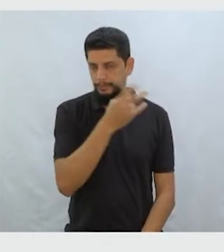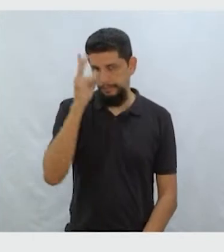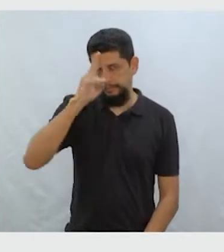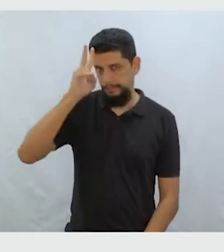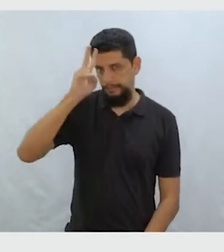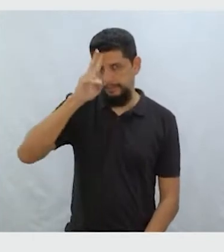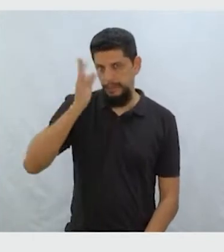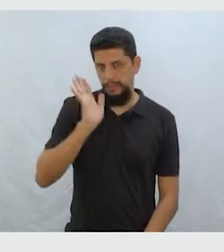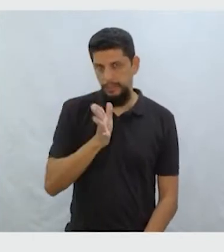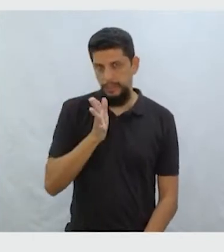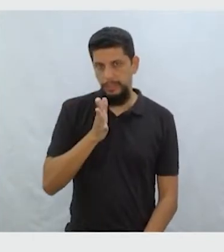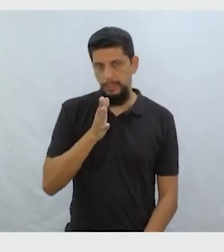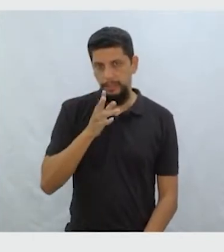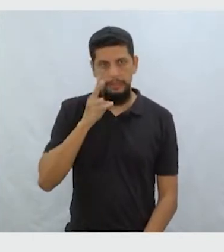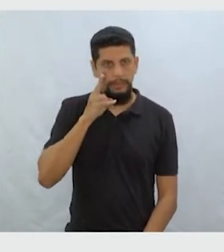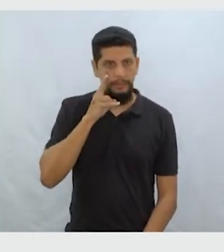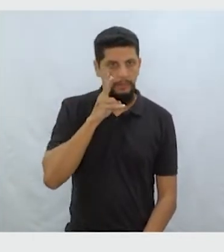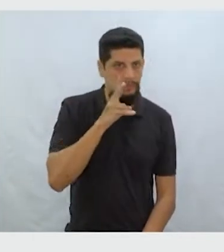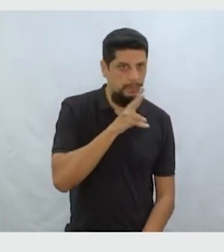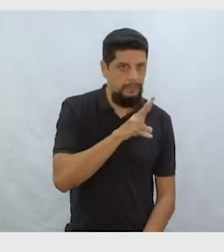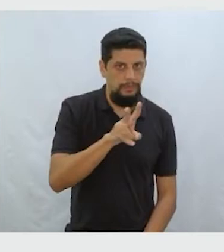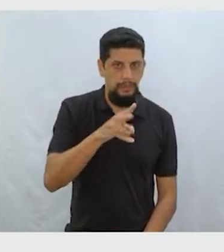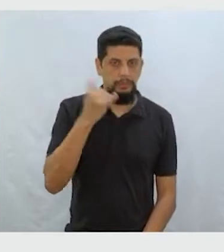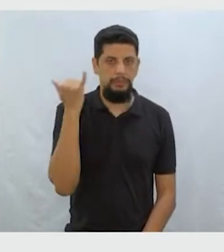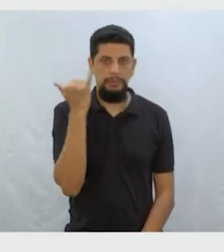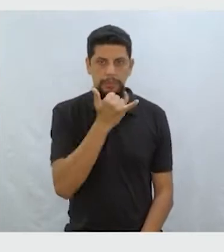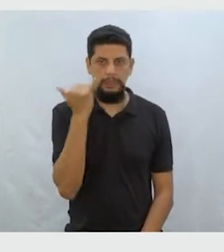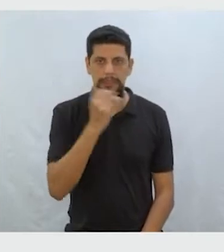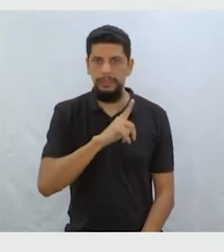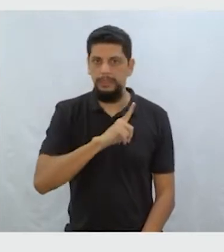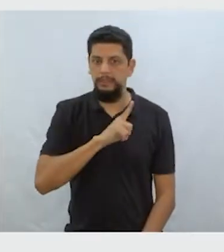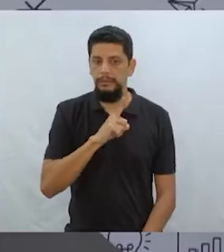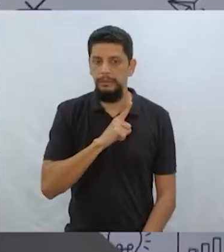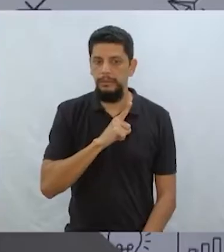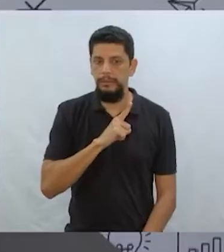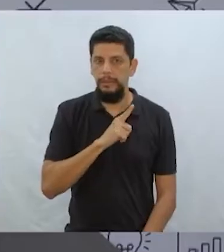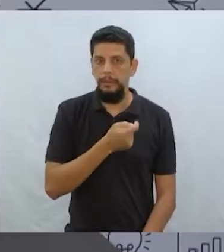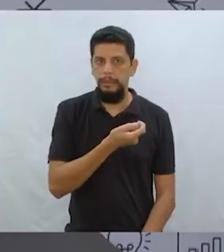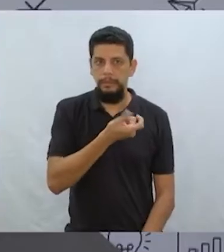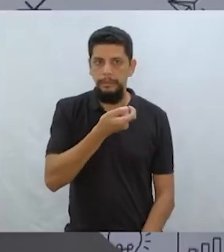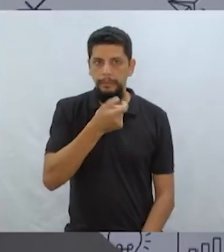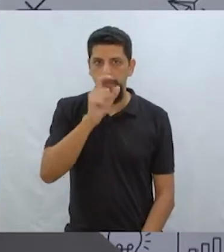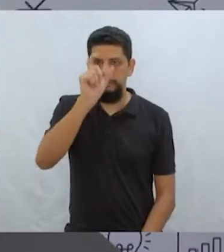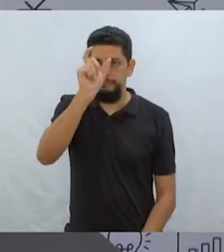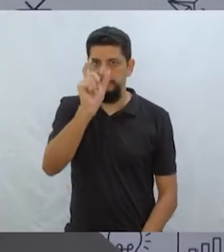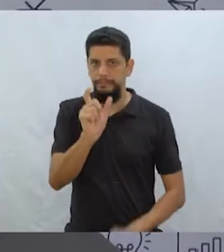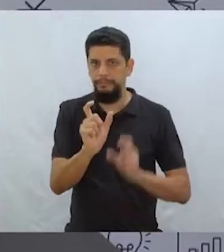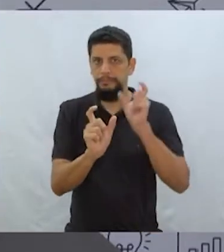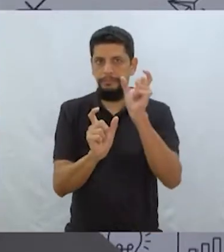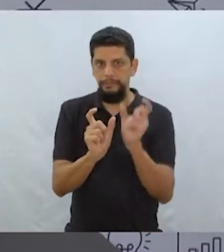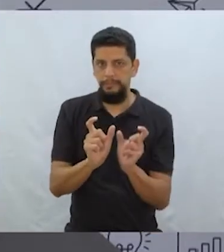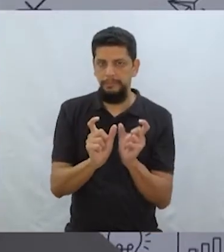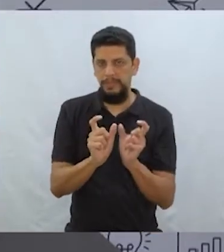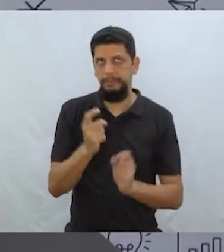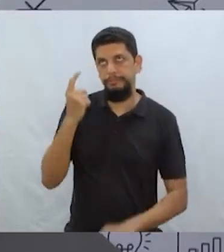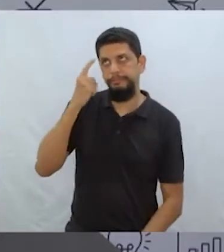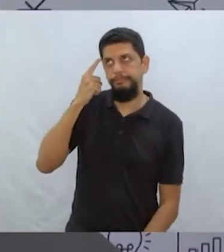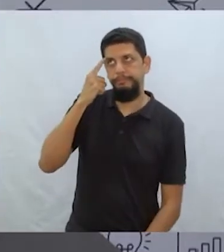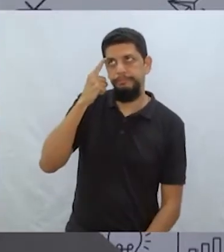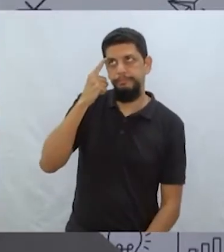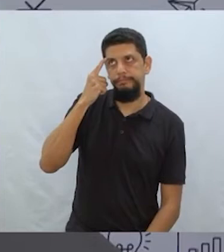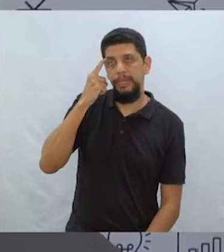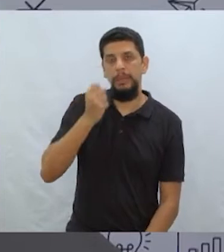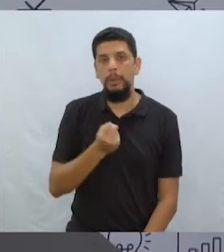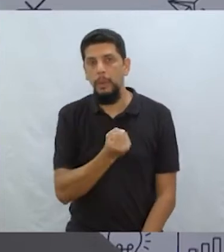lembram que nós já havíamos ISO que os contos eles possuem o quê poucos personagens tá então quando você for pensar